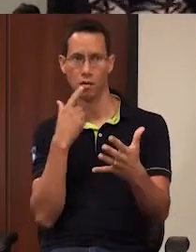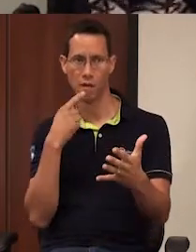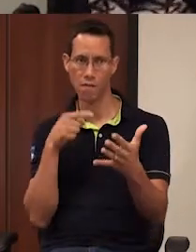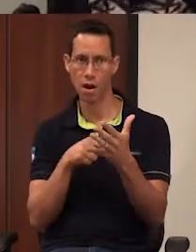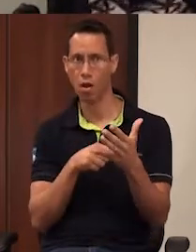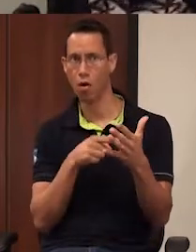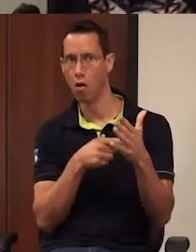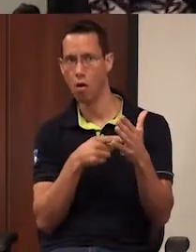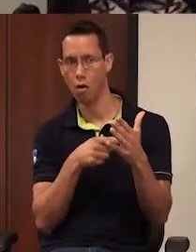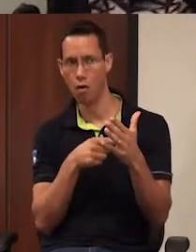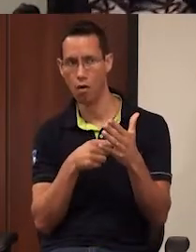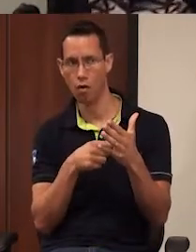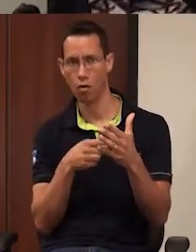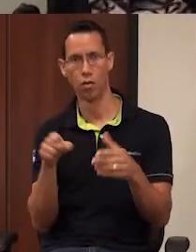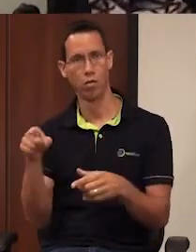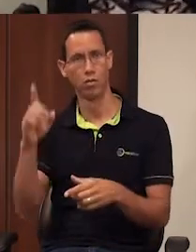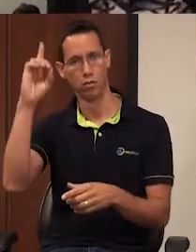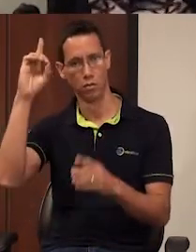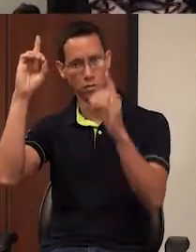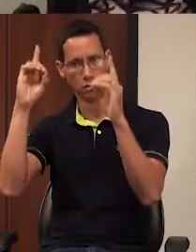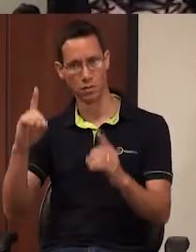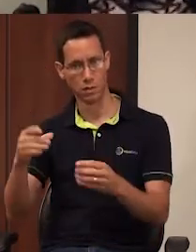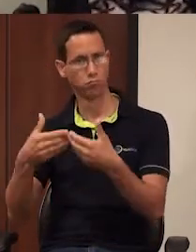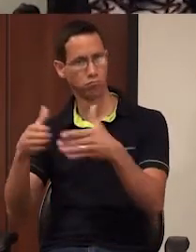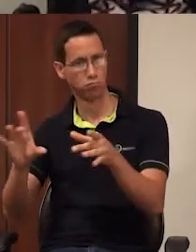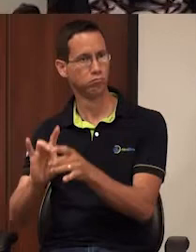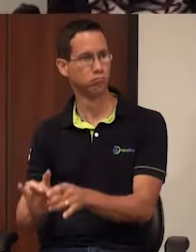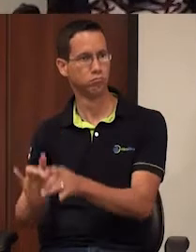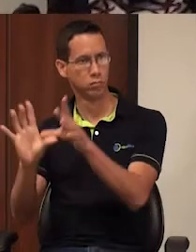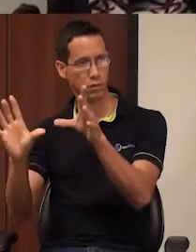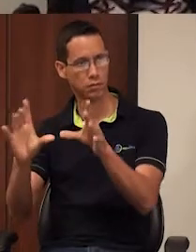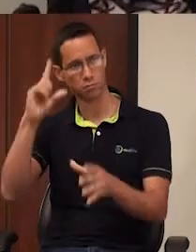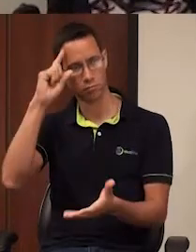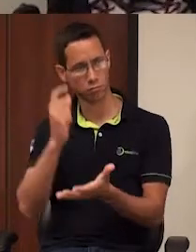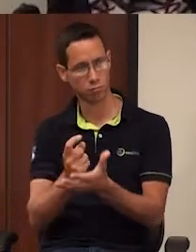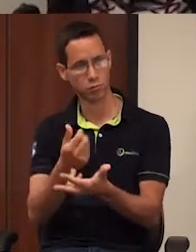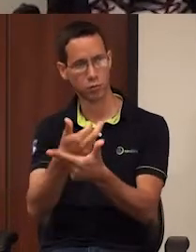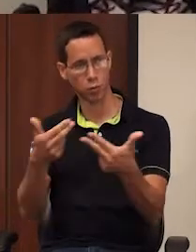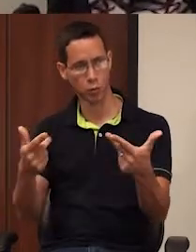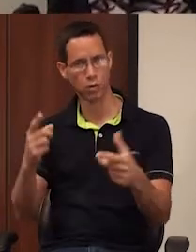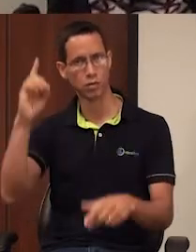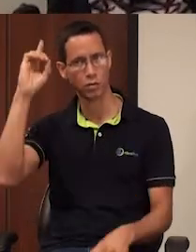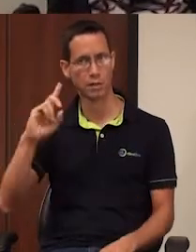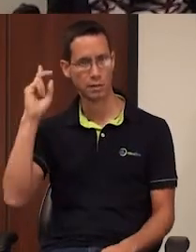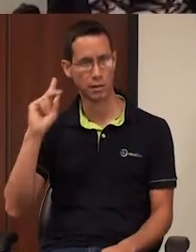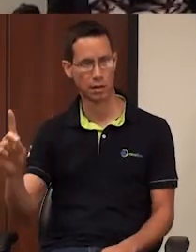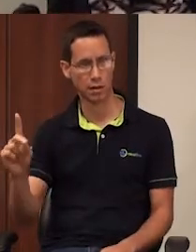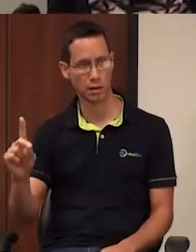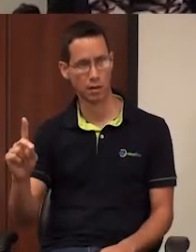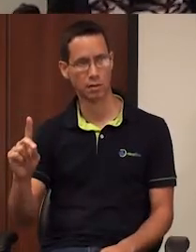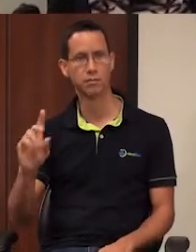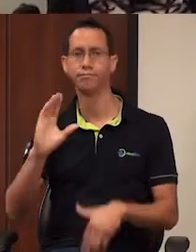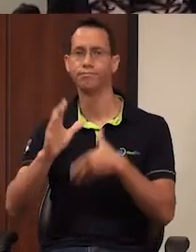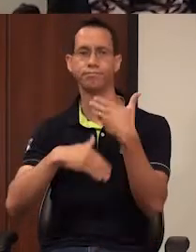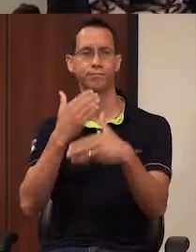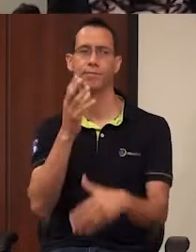a desinterdição das pessoas, para que elas possam retomar os seus direitos, isso leva,